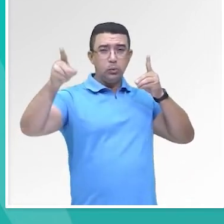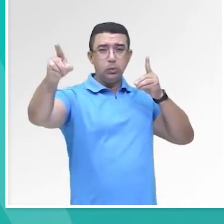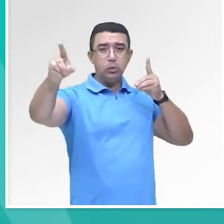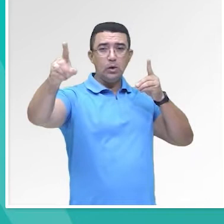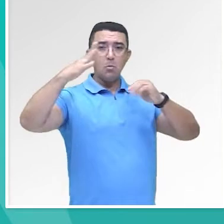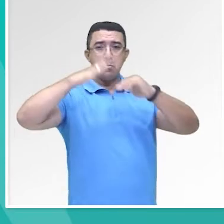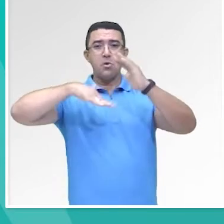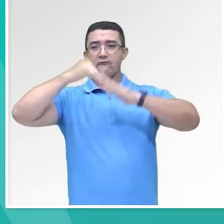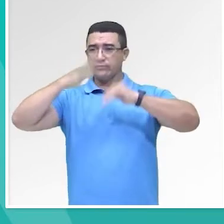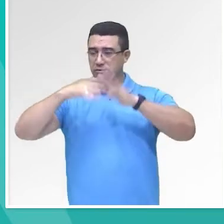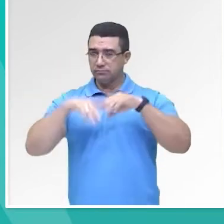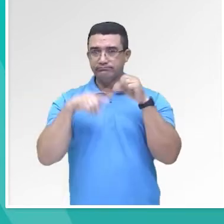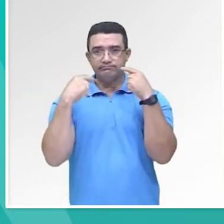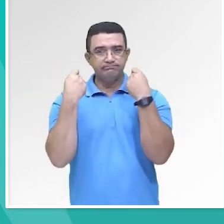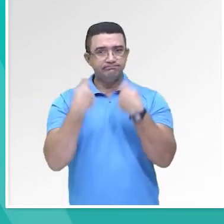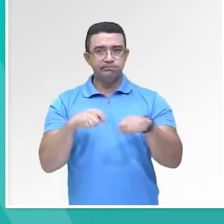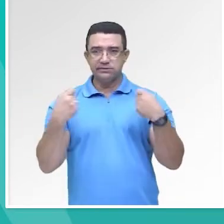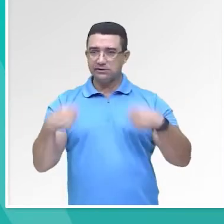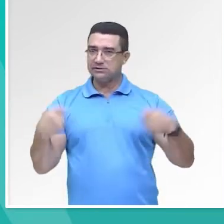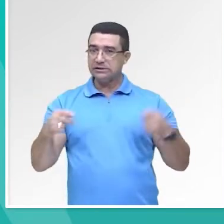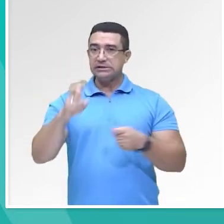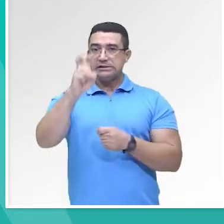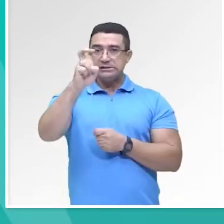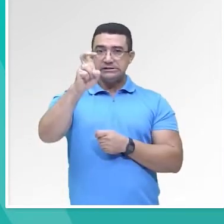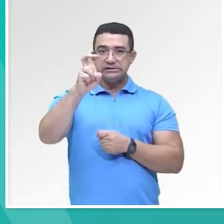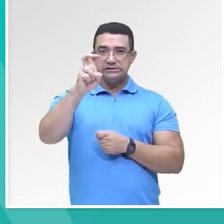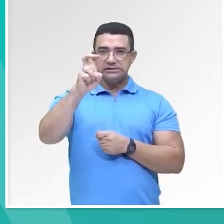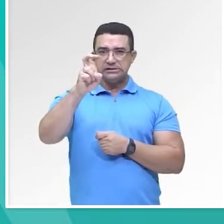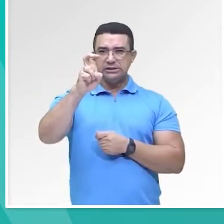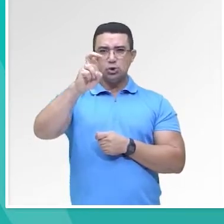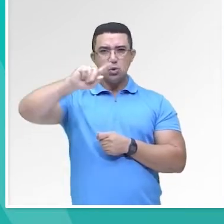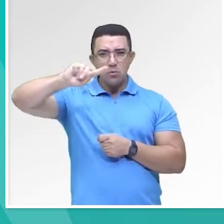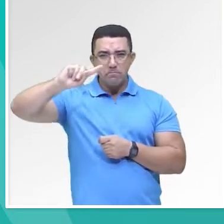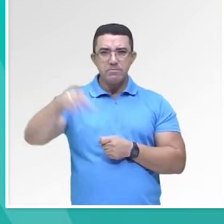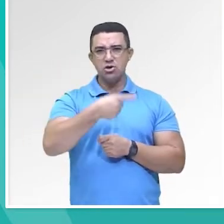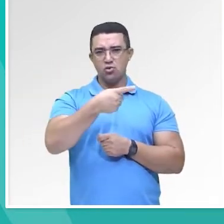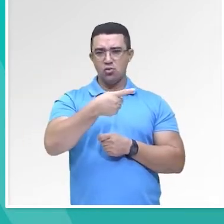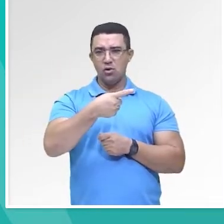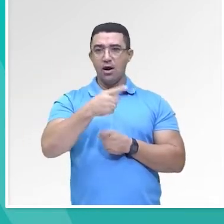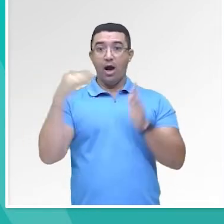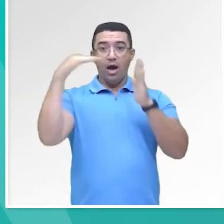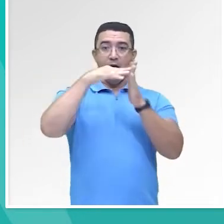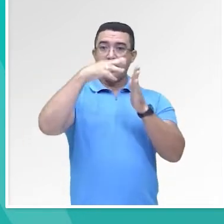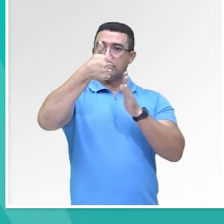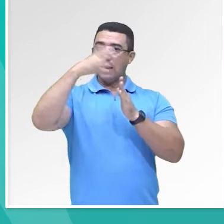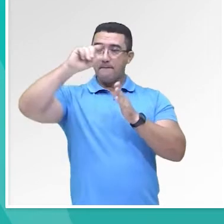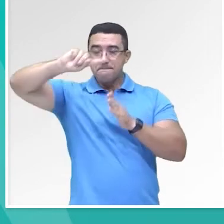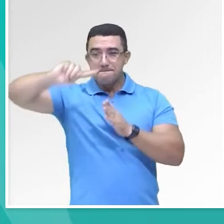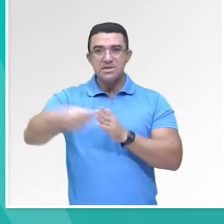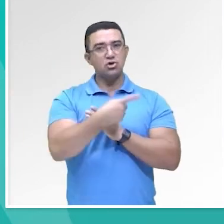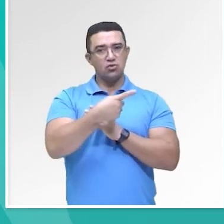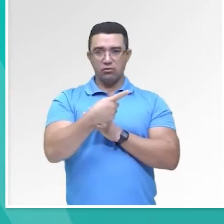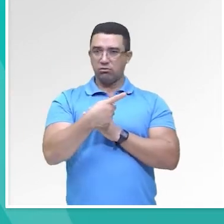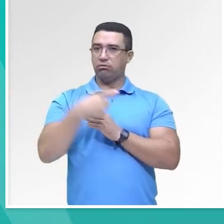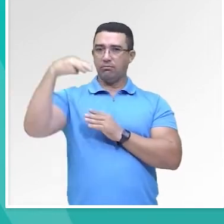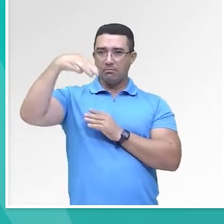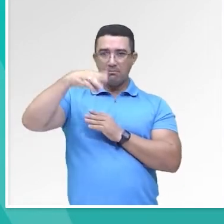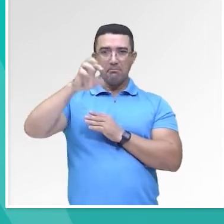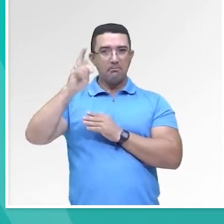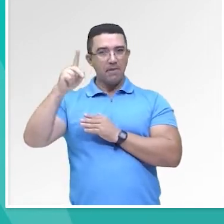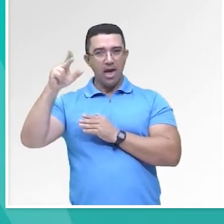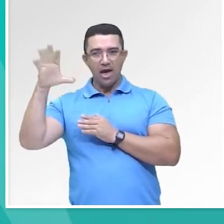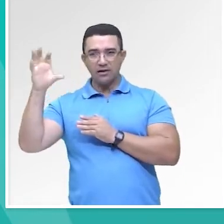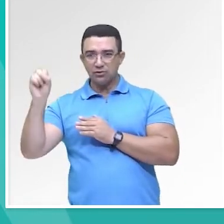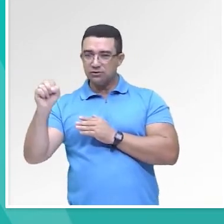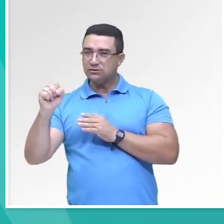fazer, que são de 5 metros e de 10.000 metros. É um percurso bem